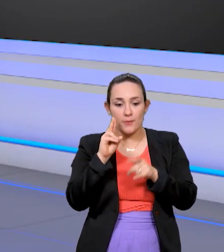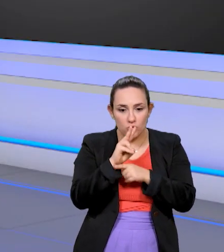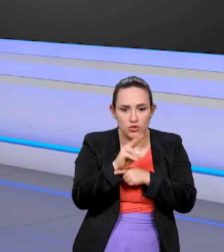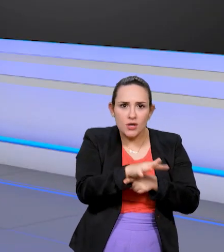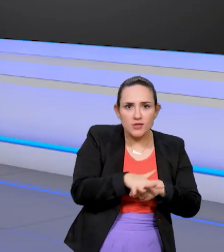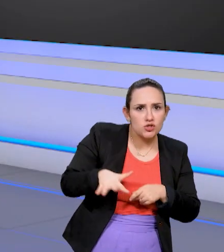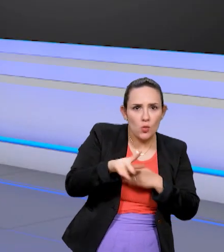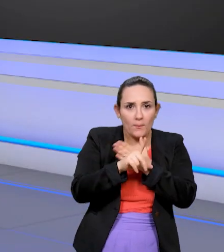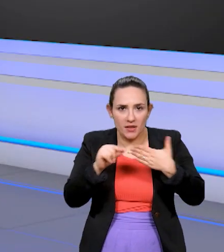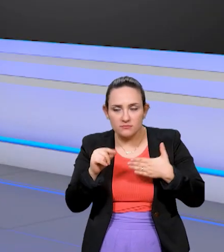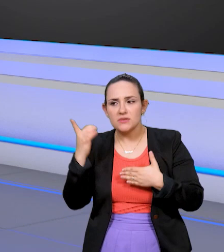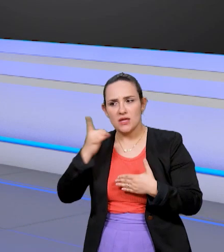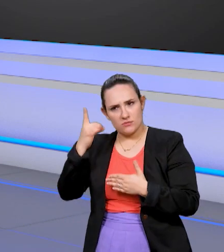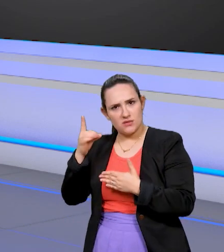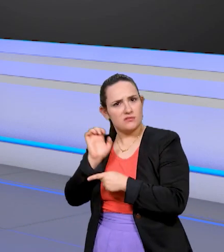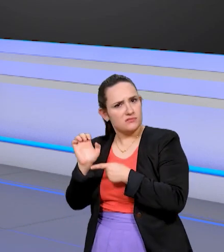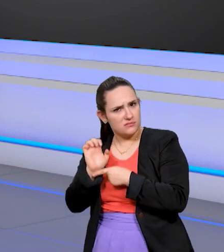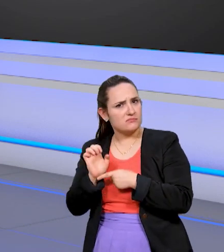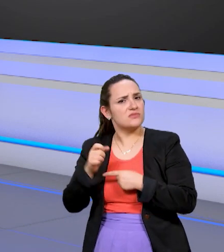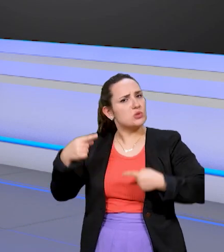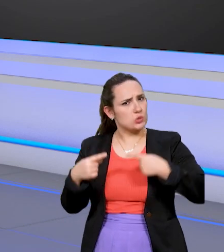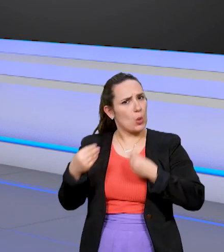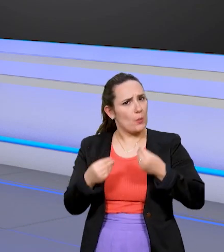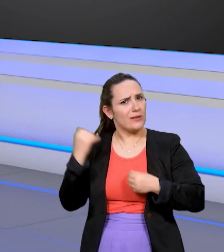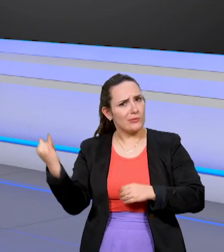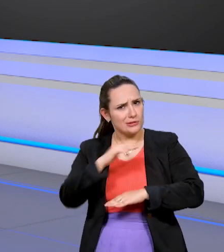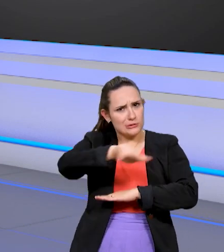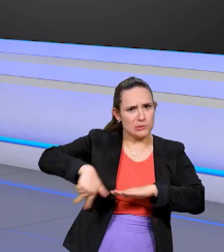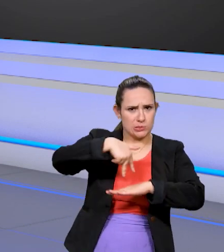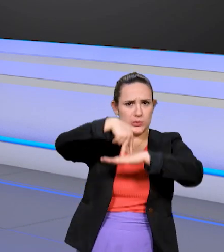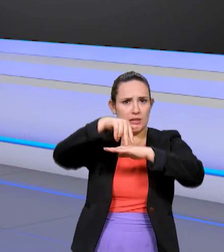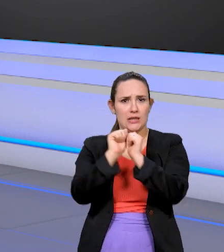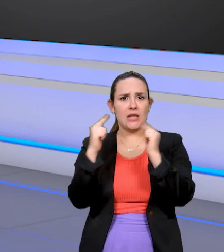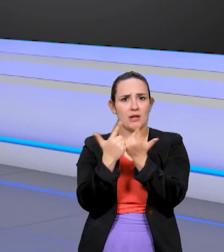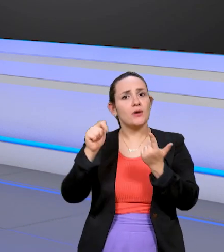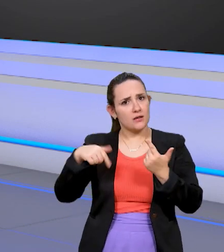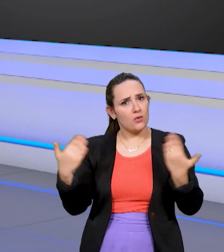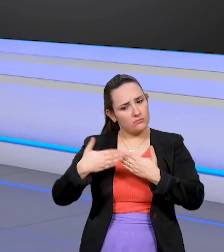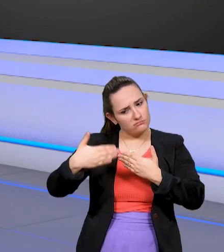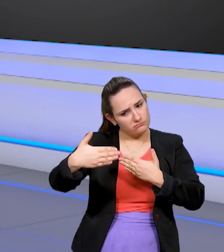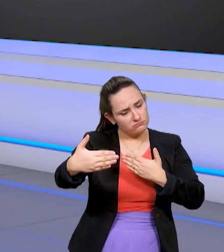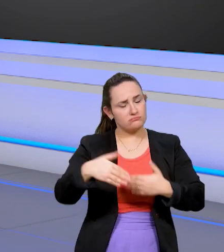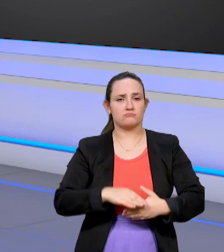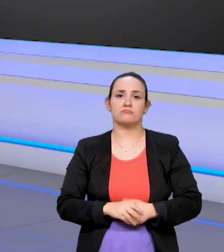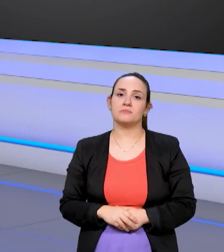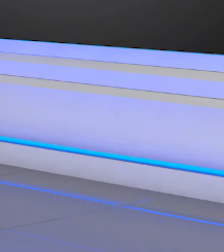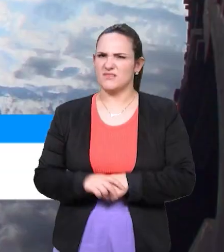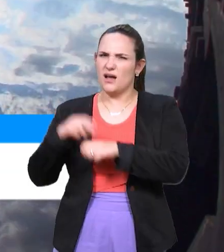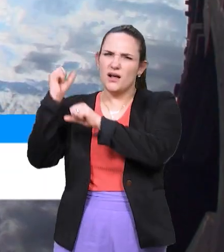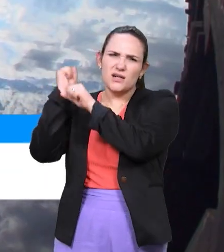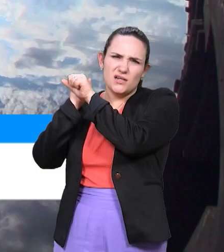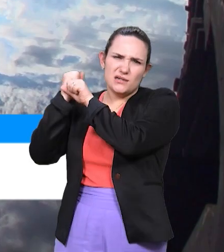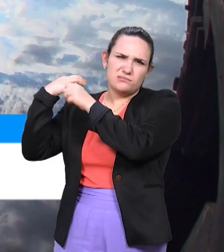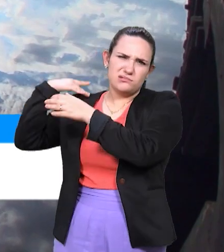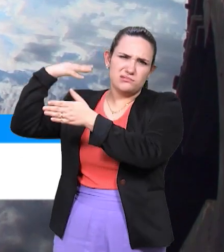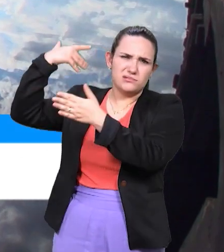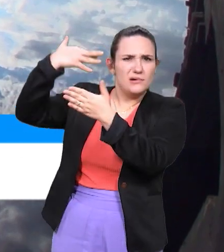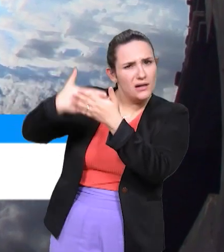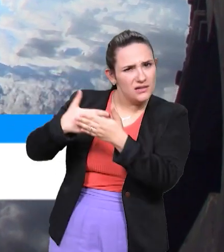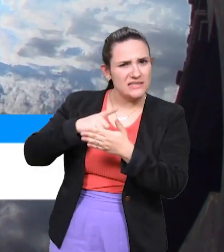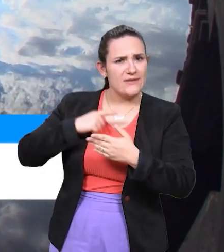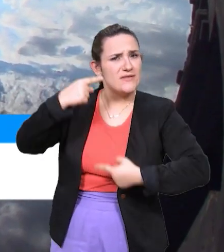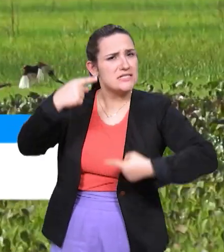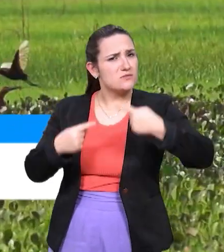proteger a região do Pantanal, os deputados estaduais discutiram o protagonismo da Alemes a partir de agora. Em muitos anos,